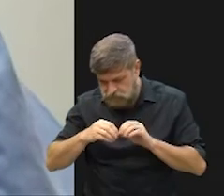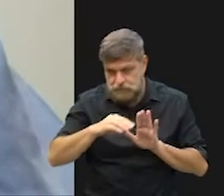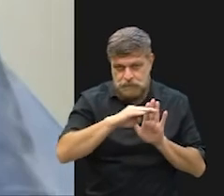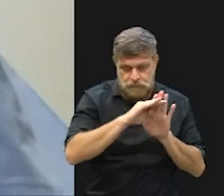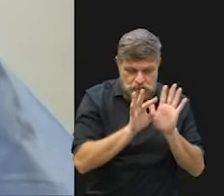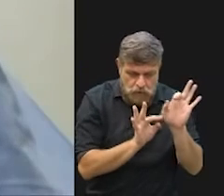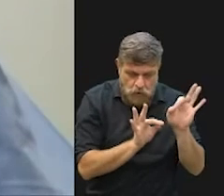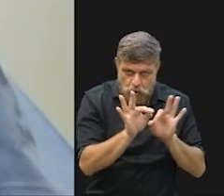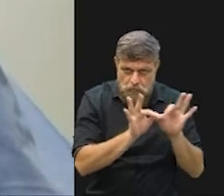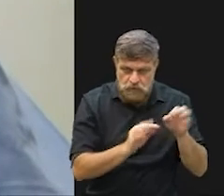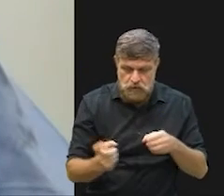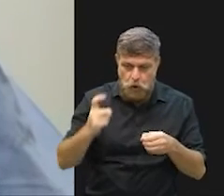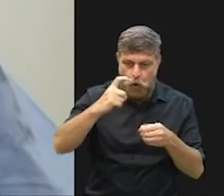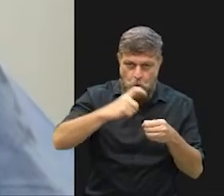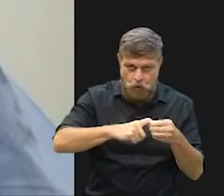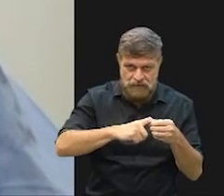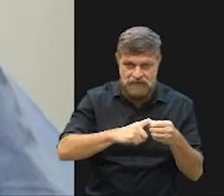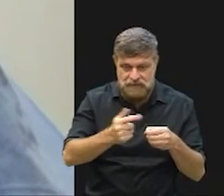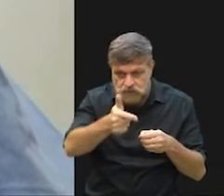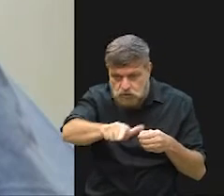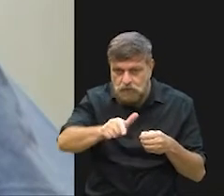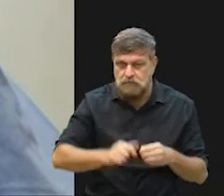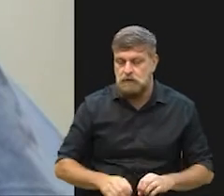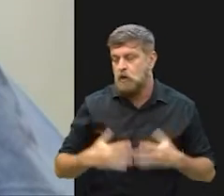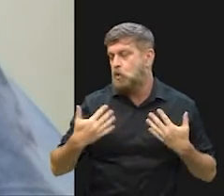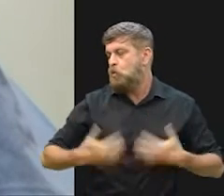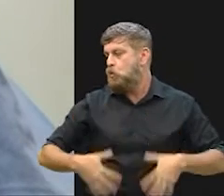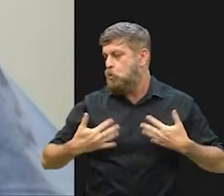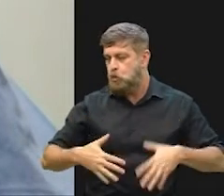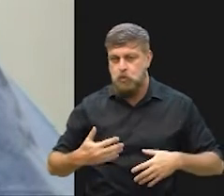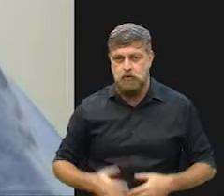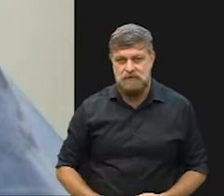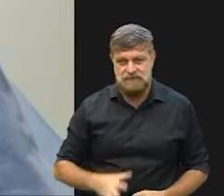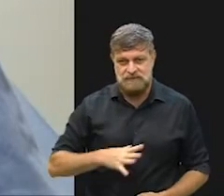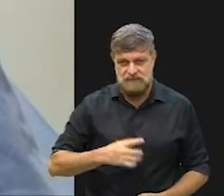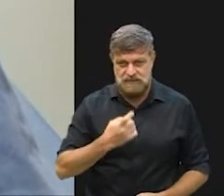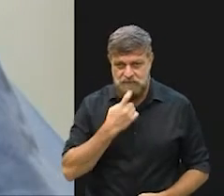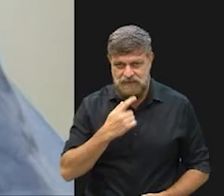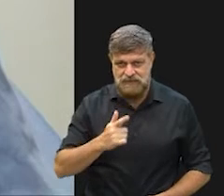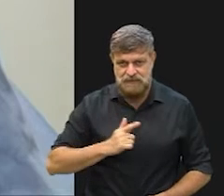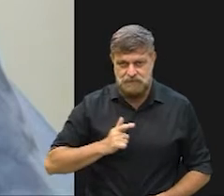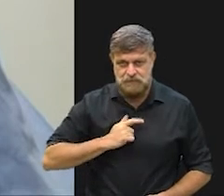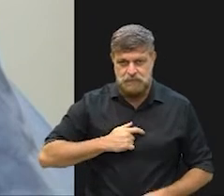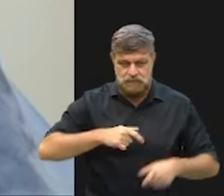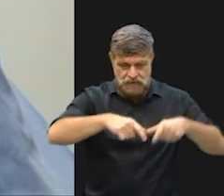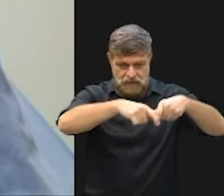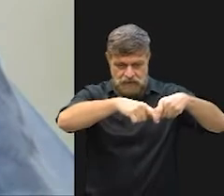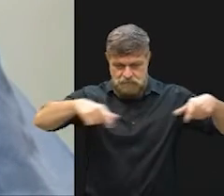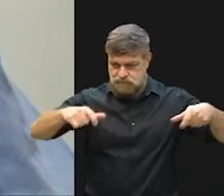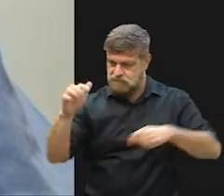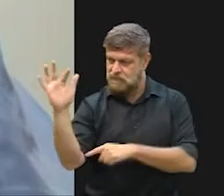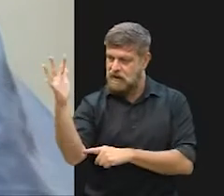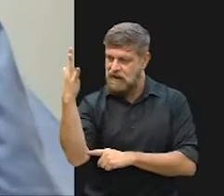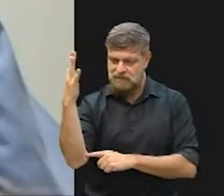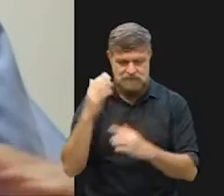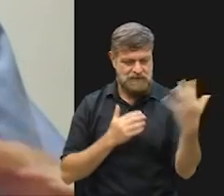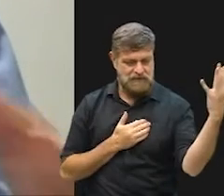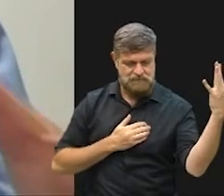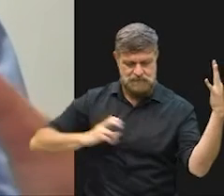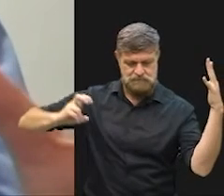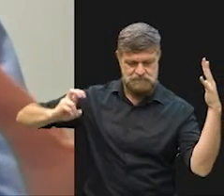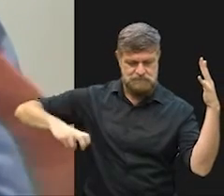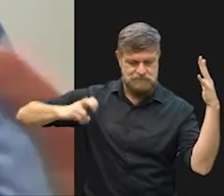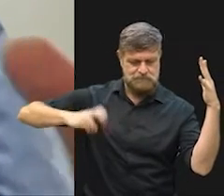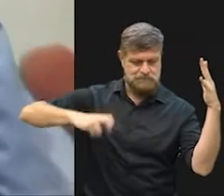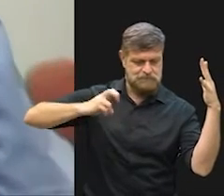é um projeto muito grande, né? Agora Campinas está instalando alguns passadores de fauna, né?